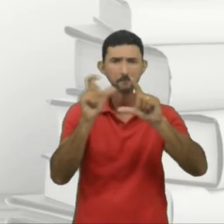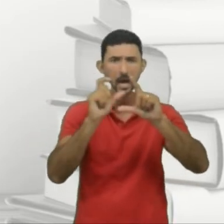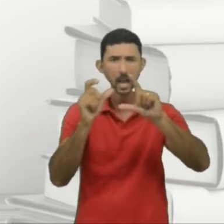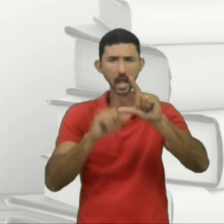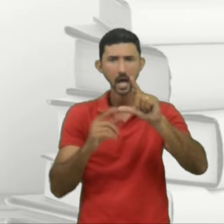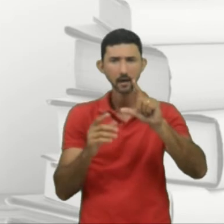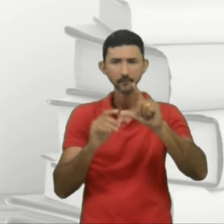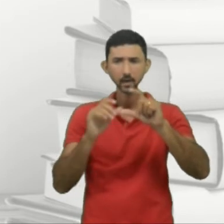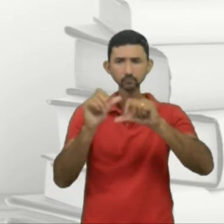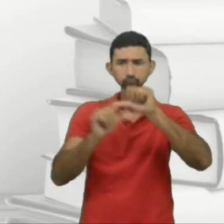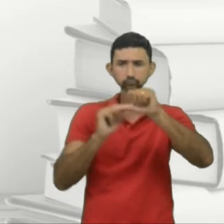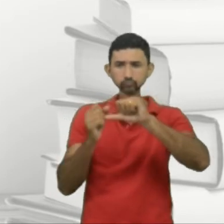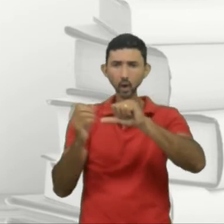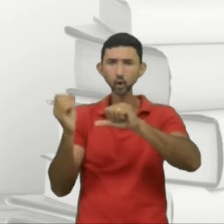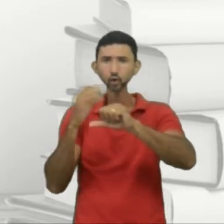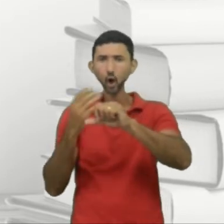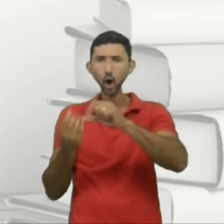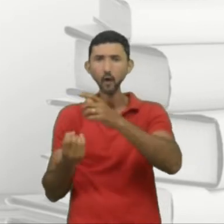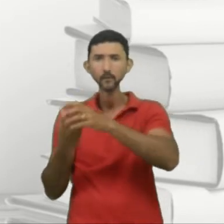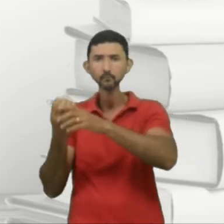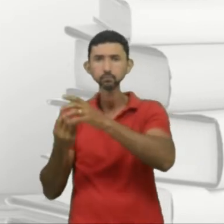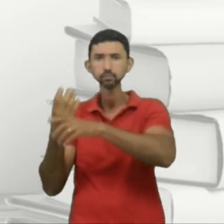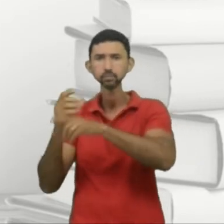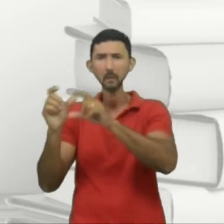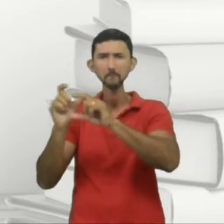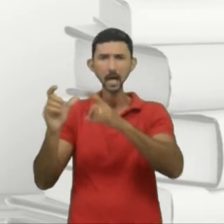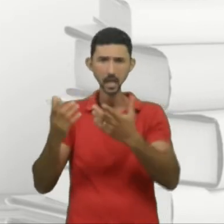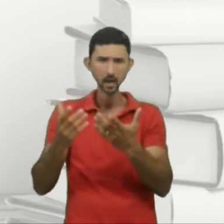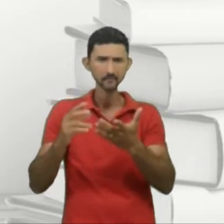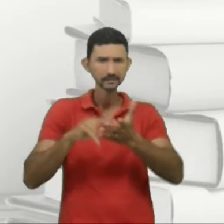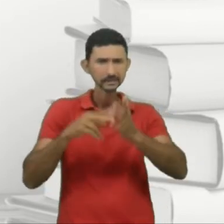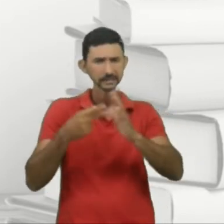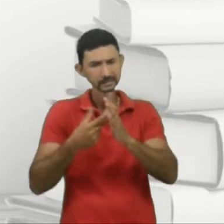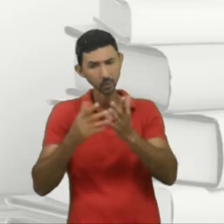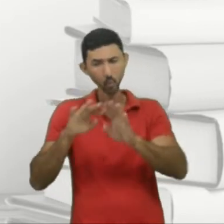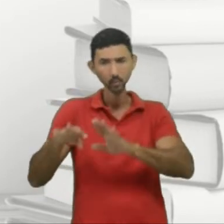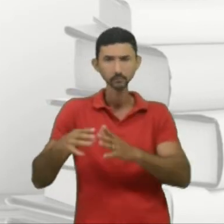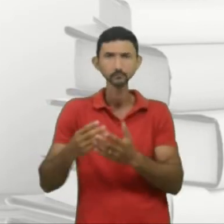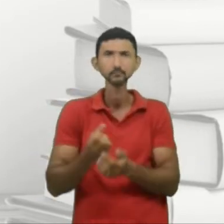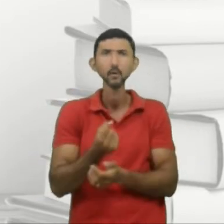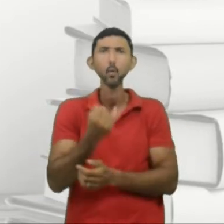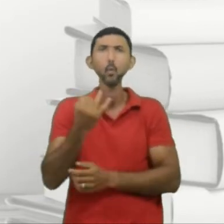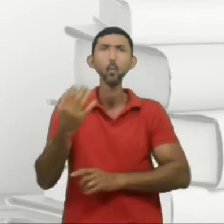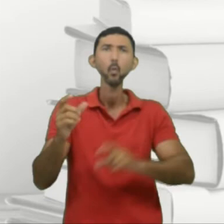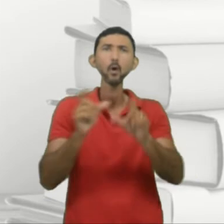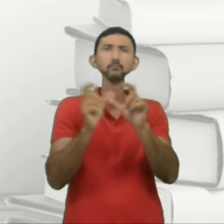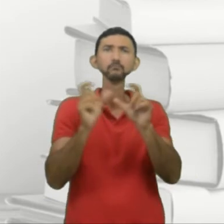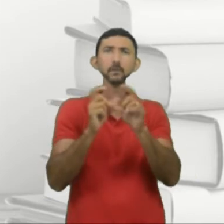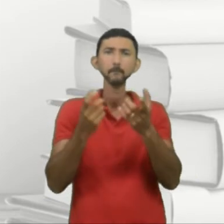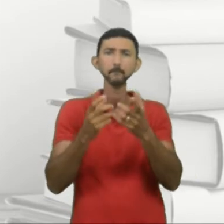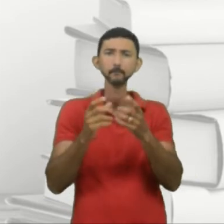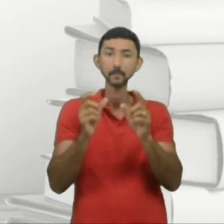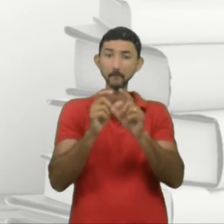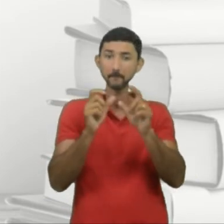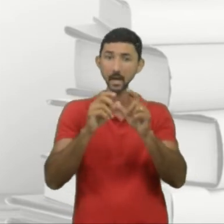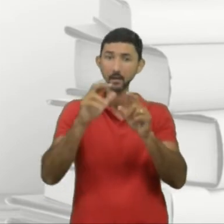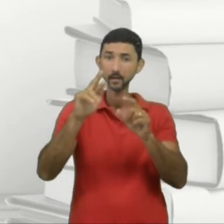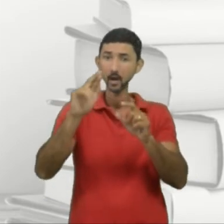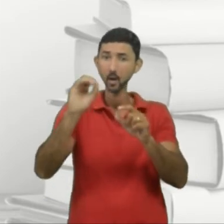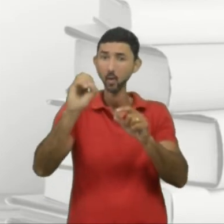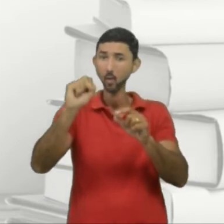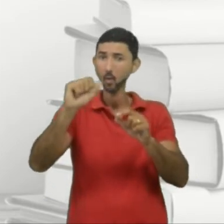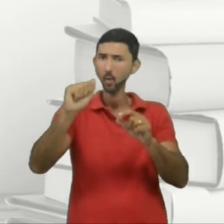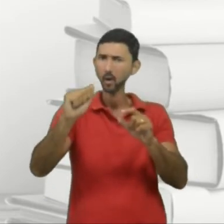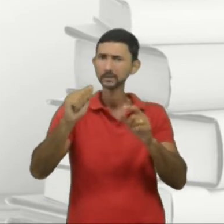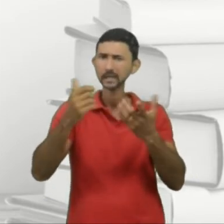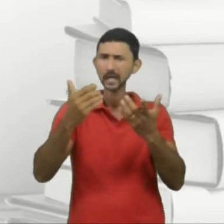formando novas palavras, com ou sem sentido. Quantos anagramas possui a palavra rosa? Você deve perguntar, como